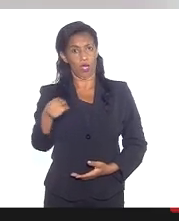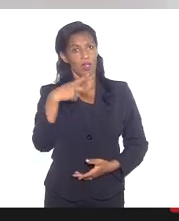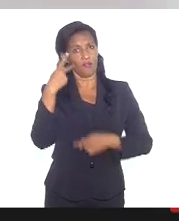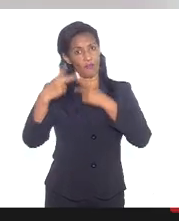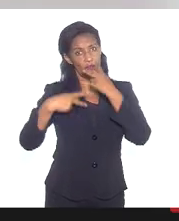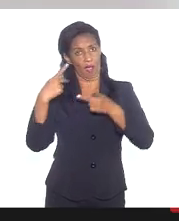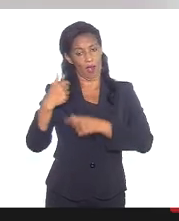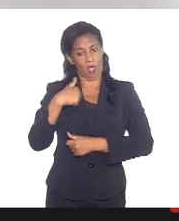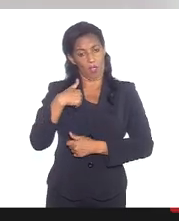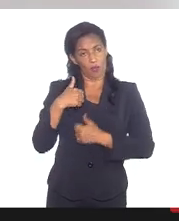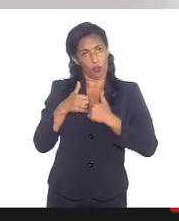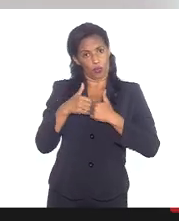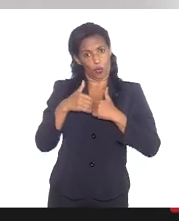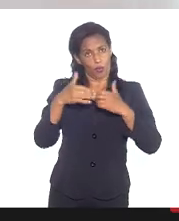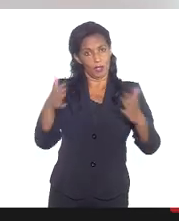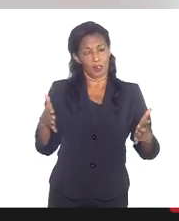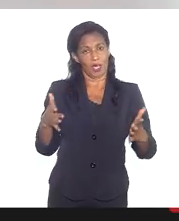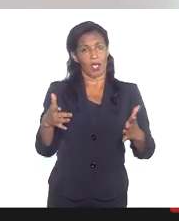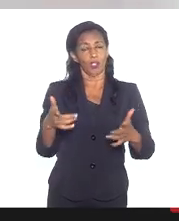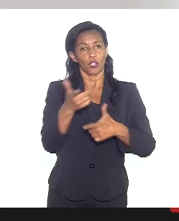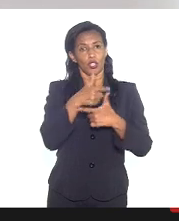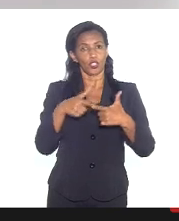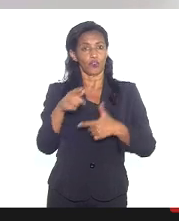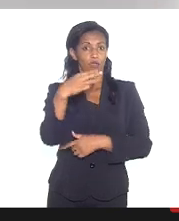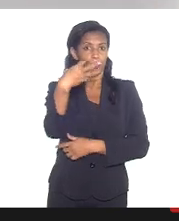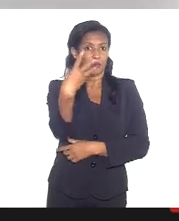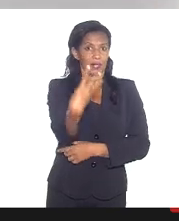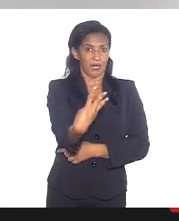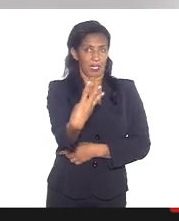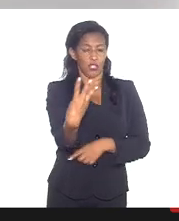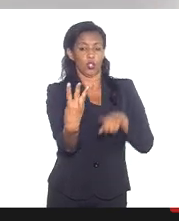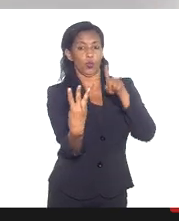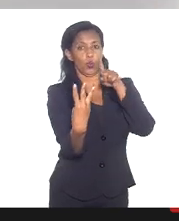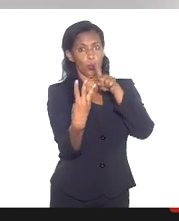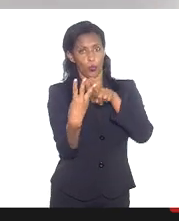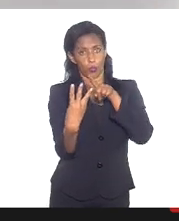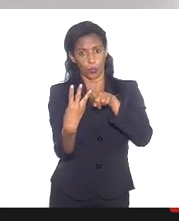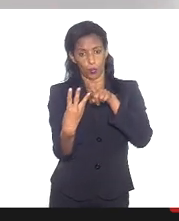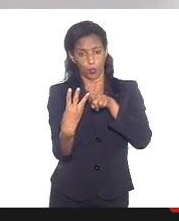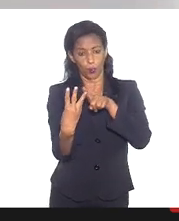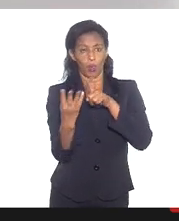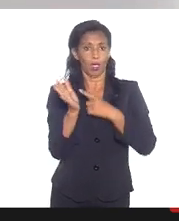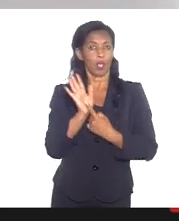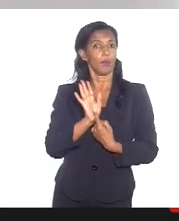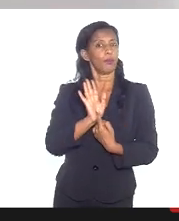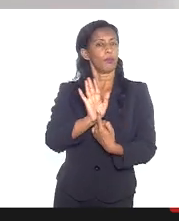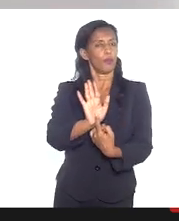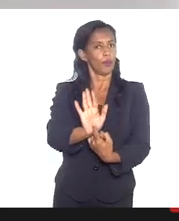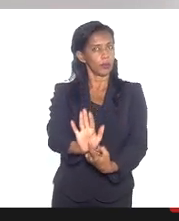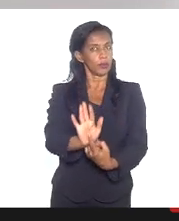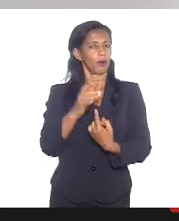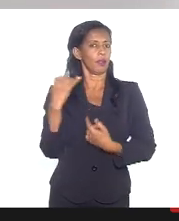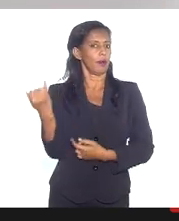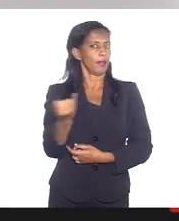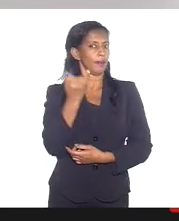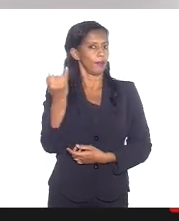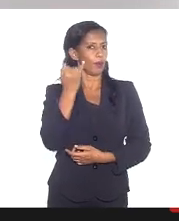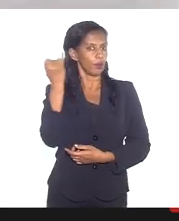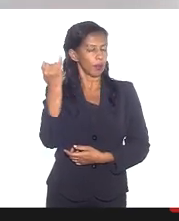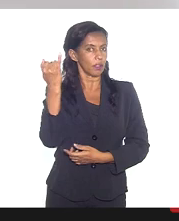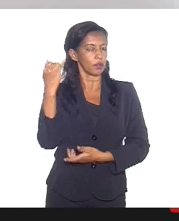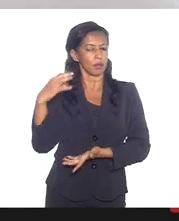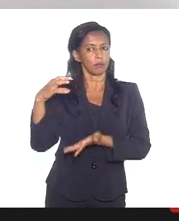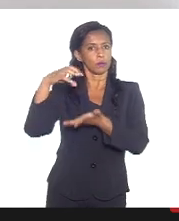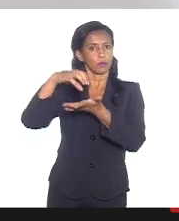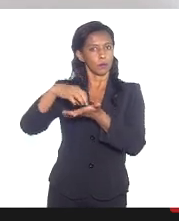em três partes essa apresentação. Uma, que é mostrar a importância do setor de